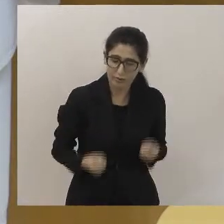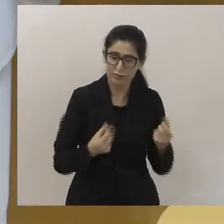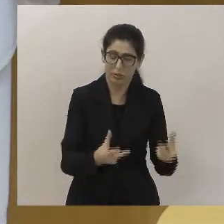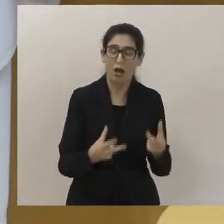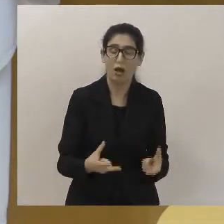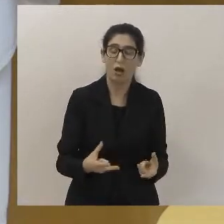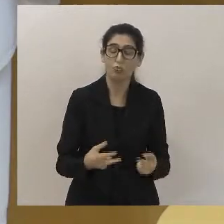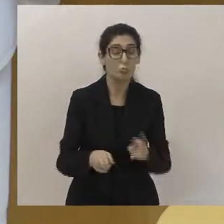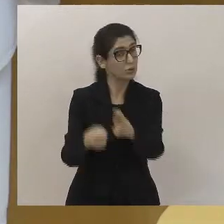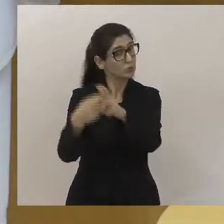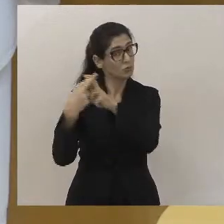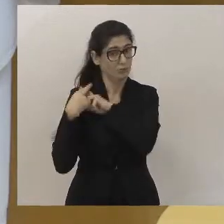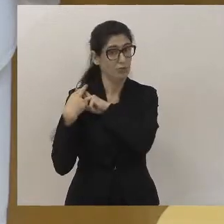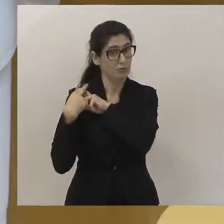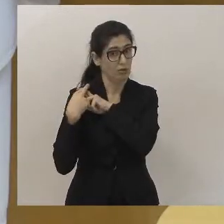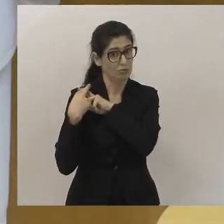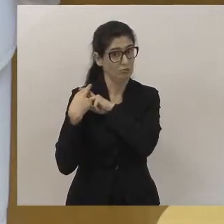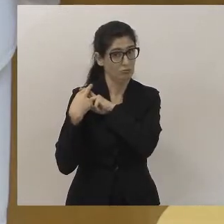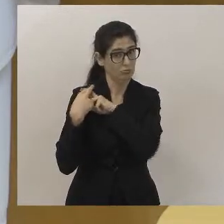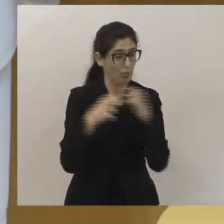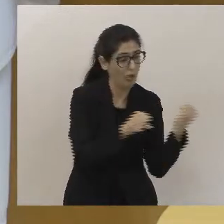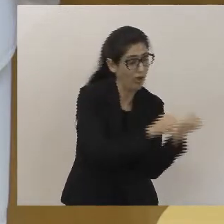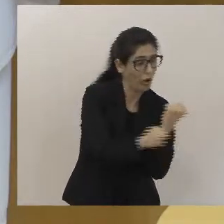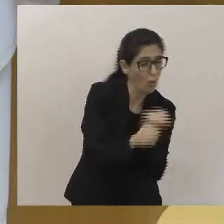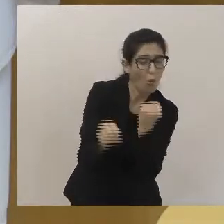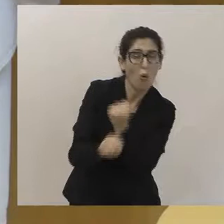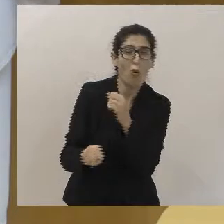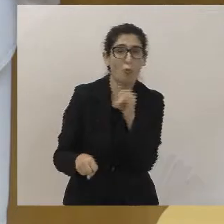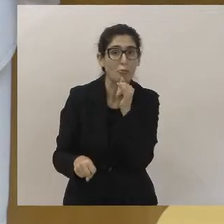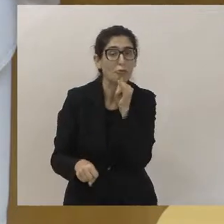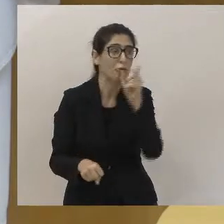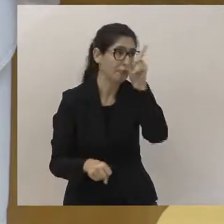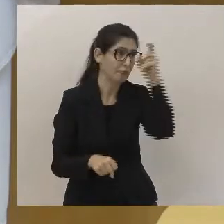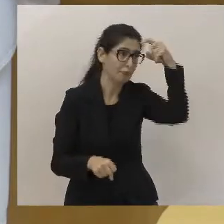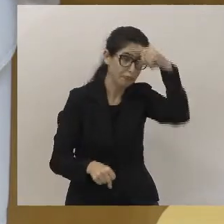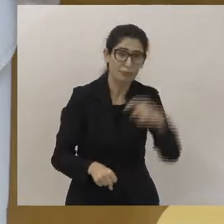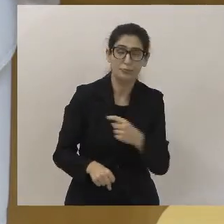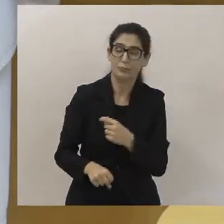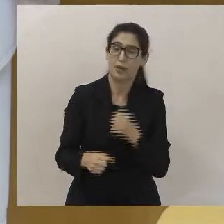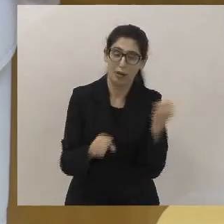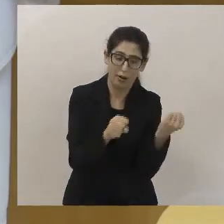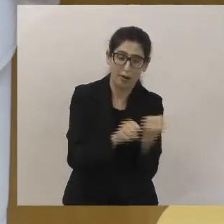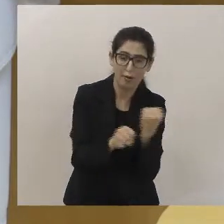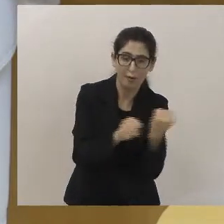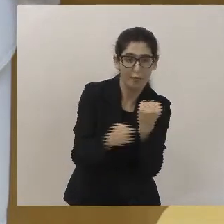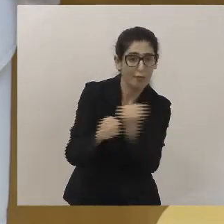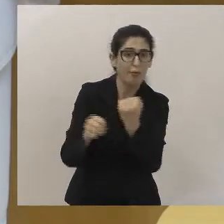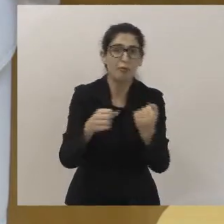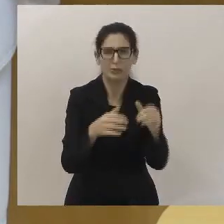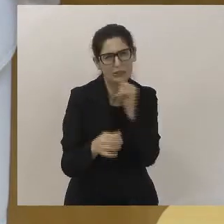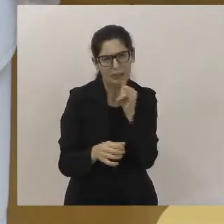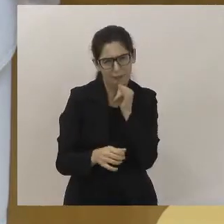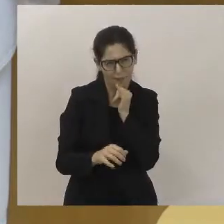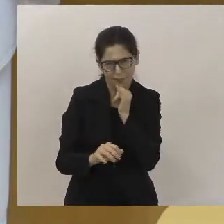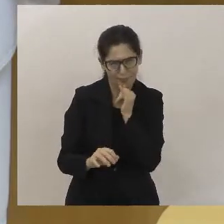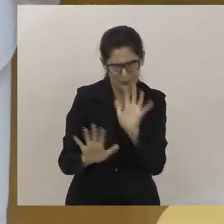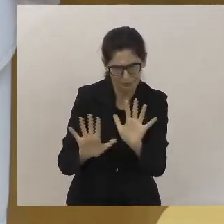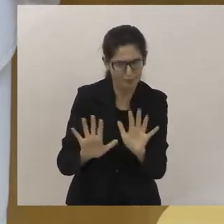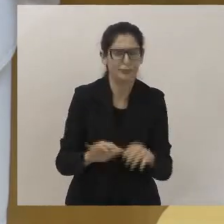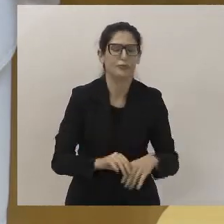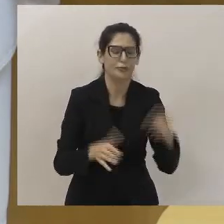responsabilidade porque nós eu como da administração como torço muito para a nossa cidade a cair a diogo